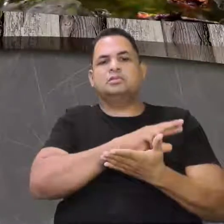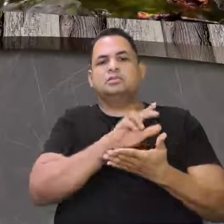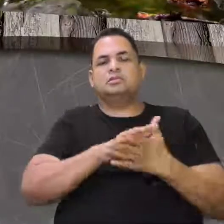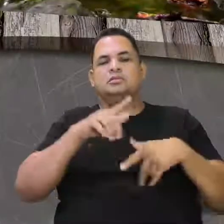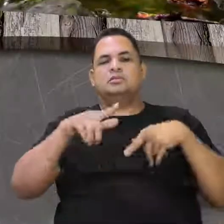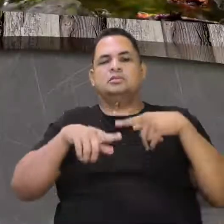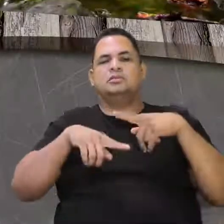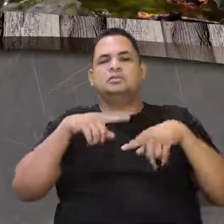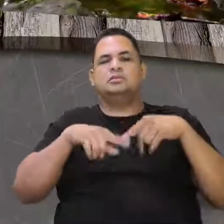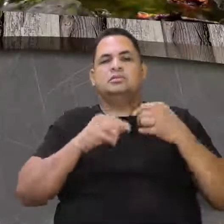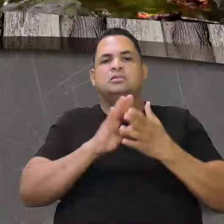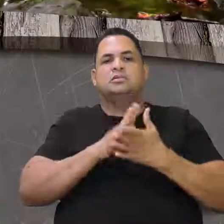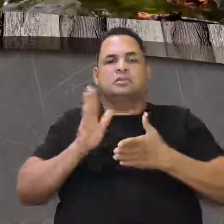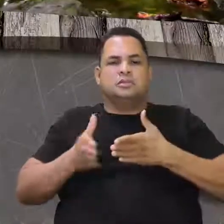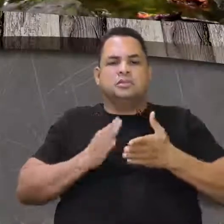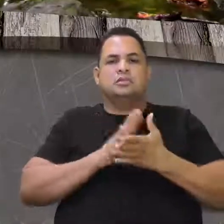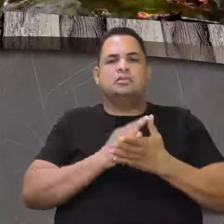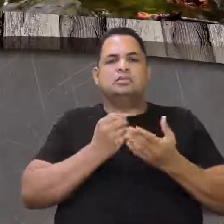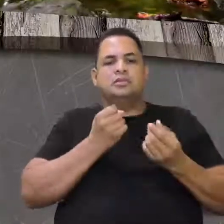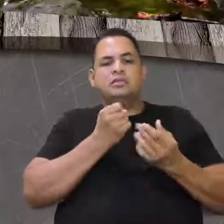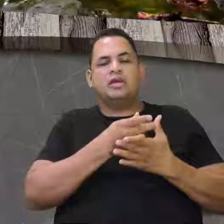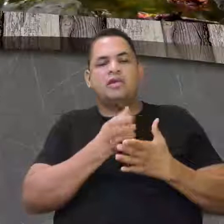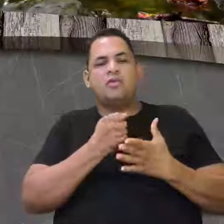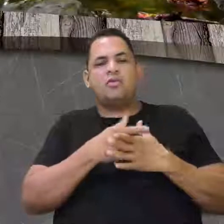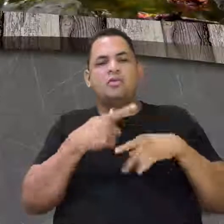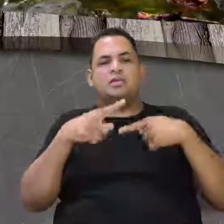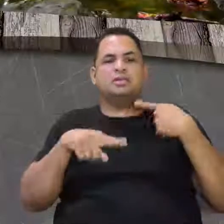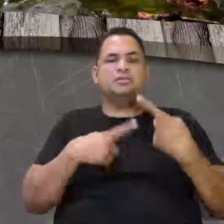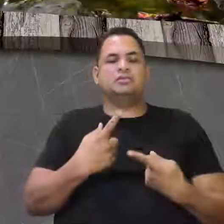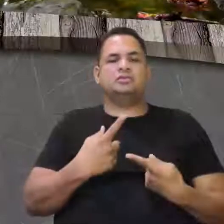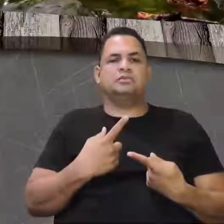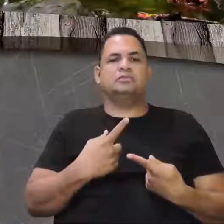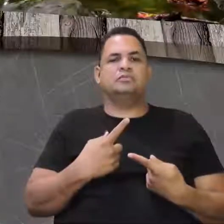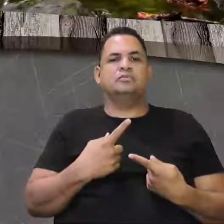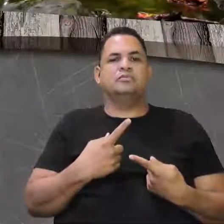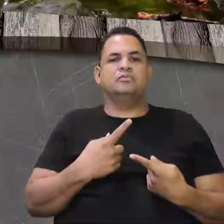foram fabricados e aí a gente vai comprar.